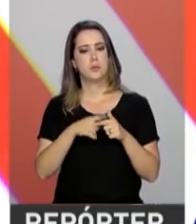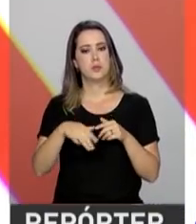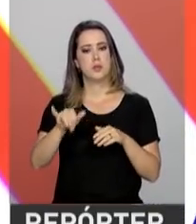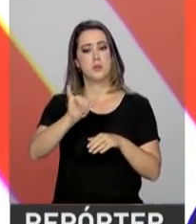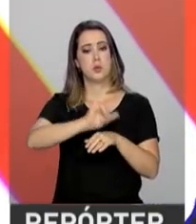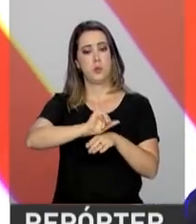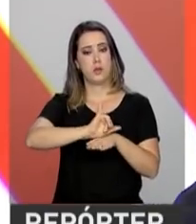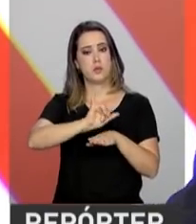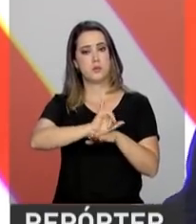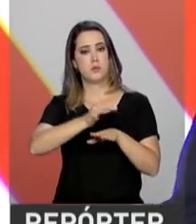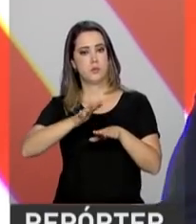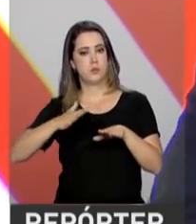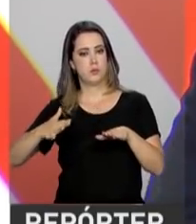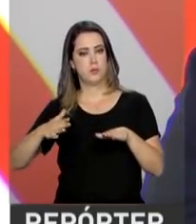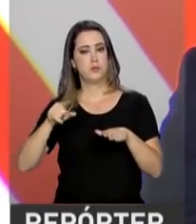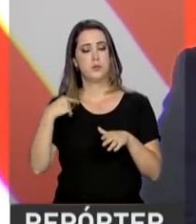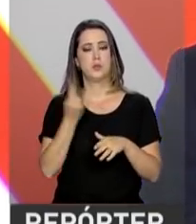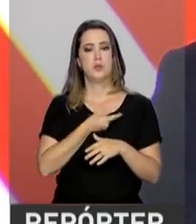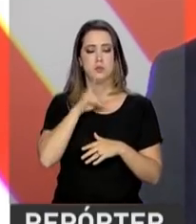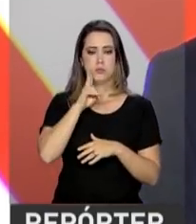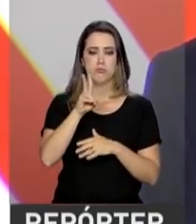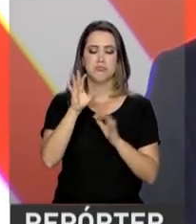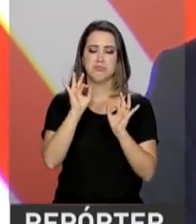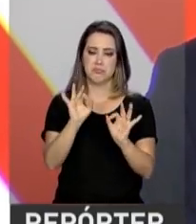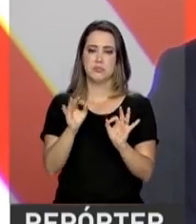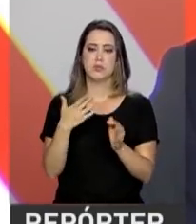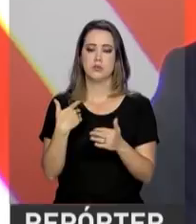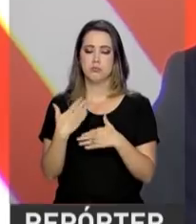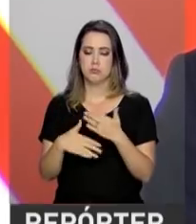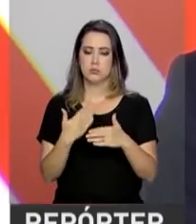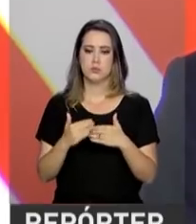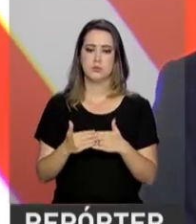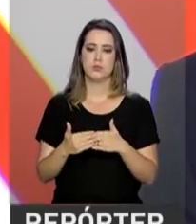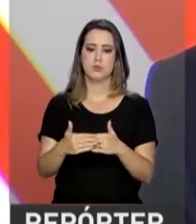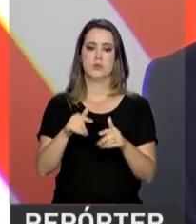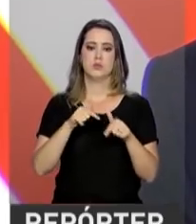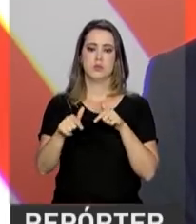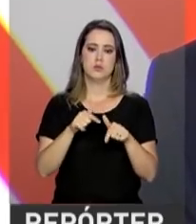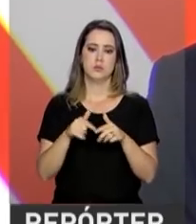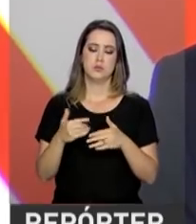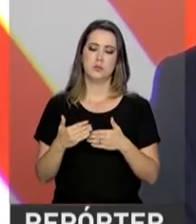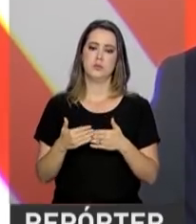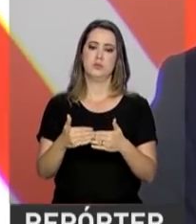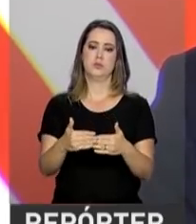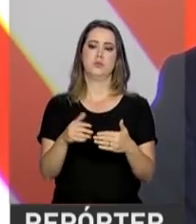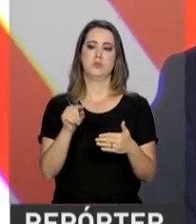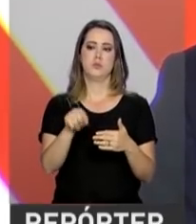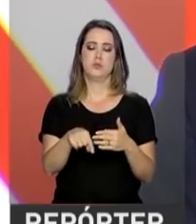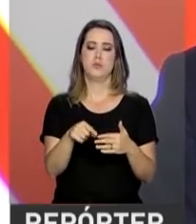alumínio. E nós concordamos, naturalmente, em seguir trabalhando